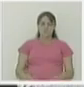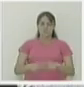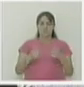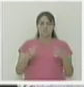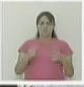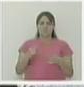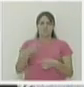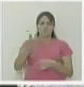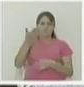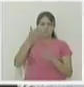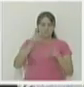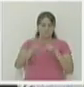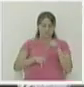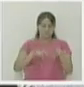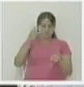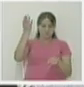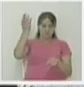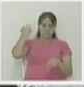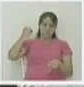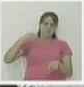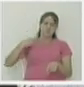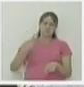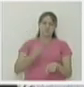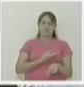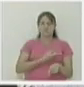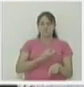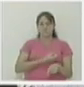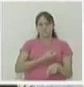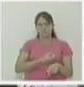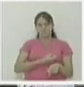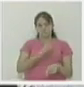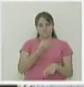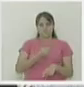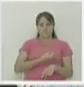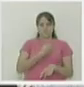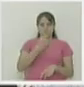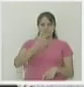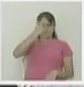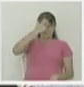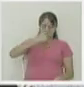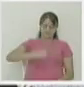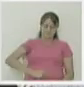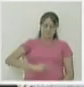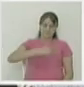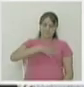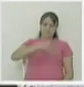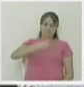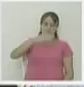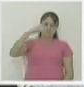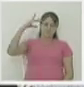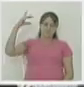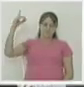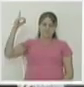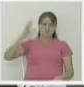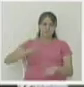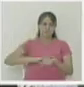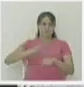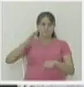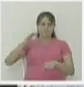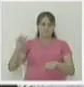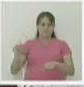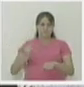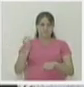forte. A nossa essência é sermos filhos de Deus. O mais